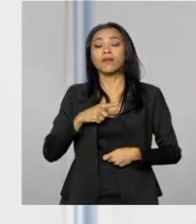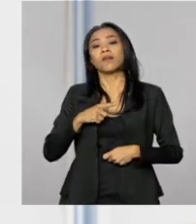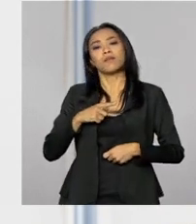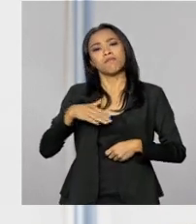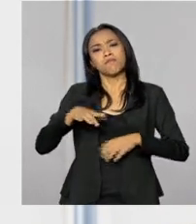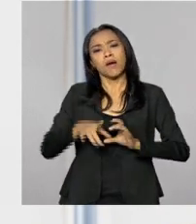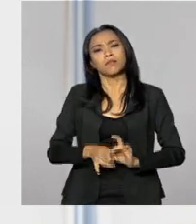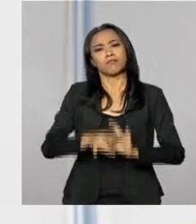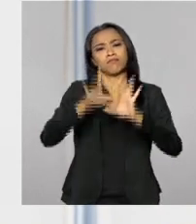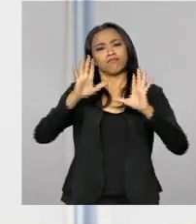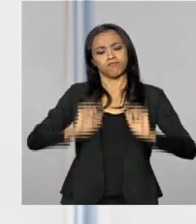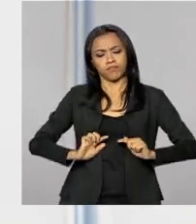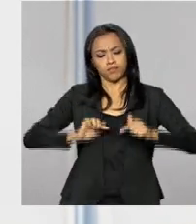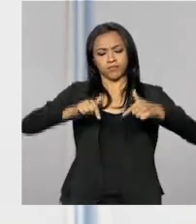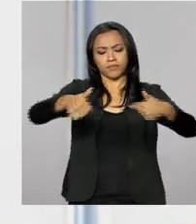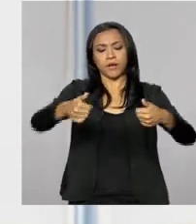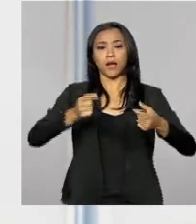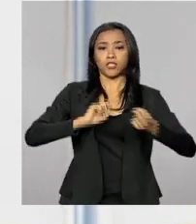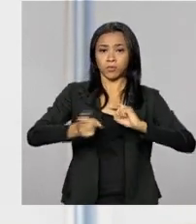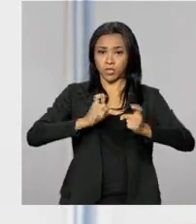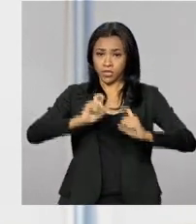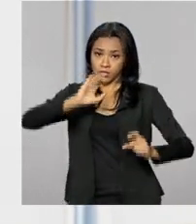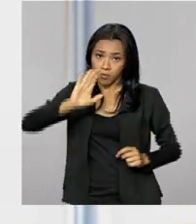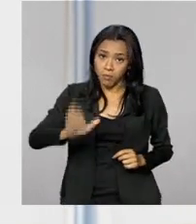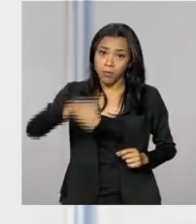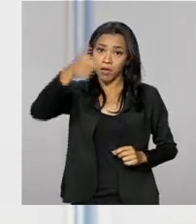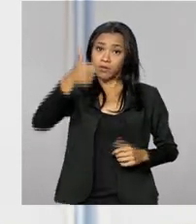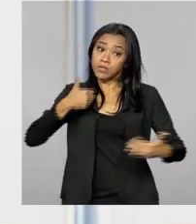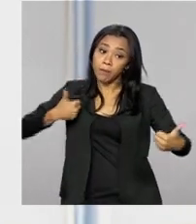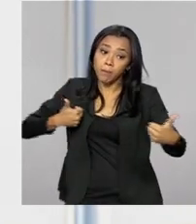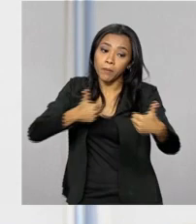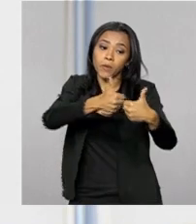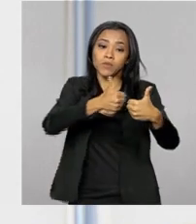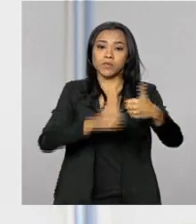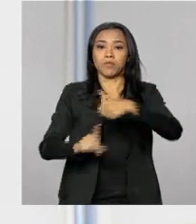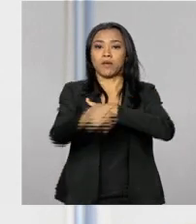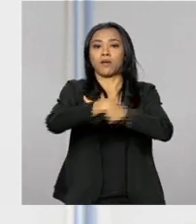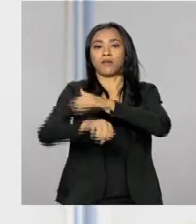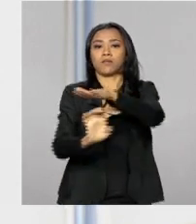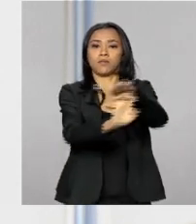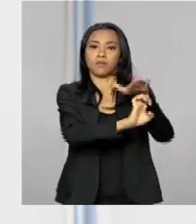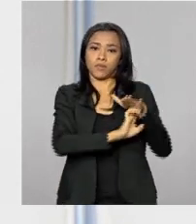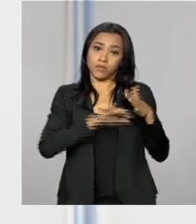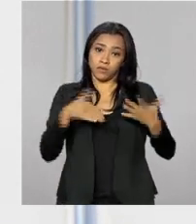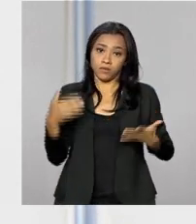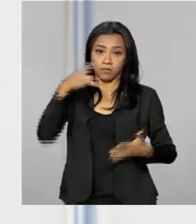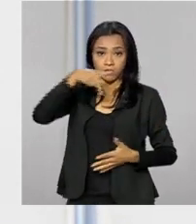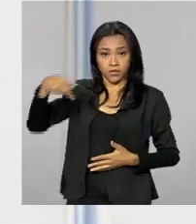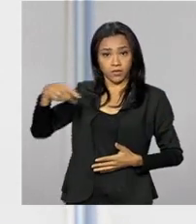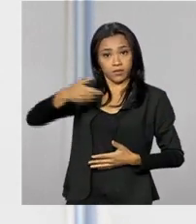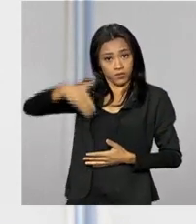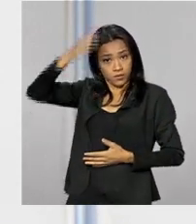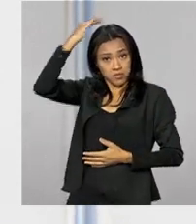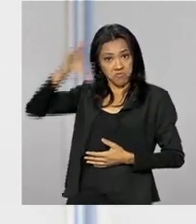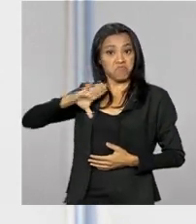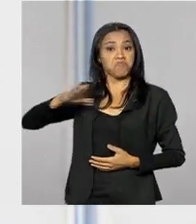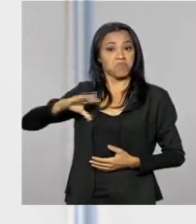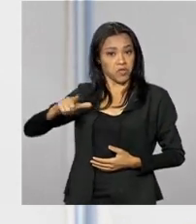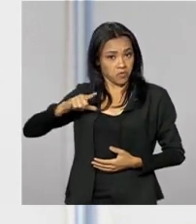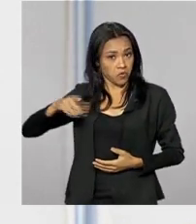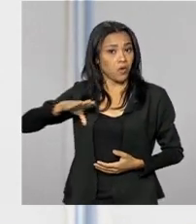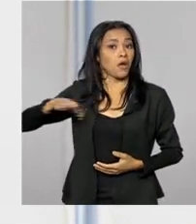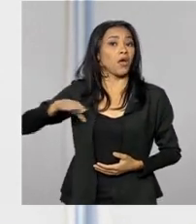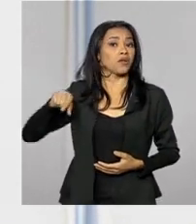ter uma gestão melhor se aproximar da iniciativa privada então jesus o presidente tema foi corajoso nesse sentido